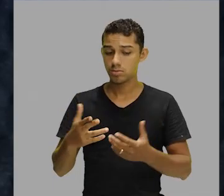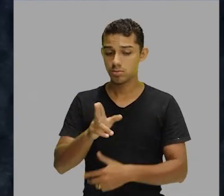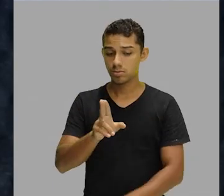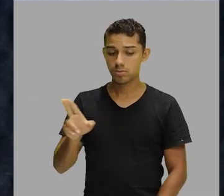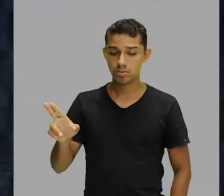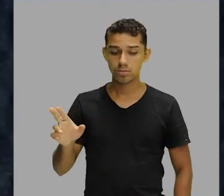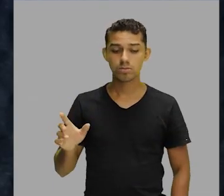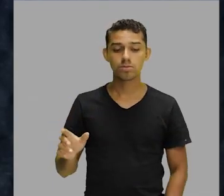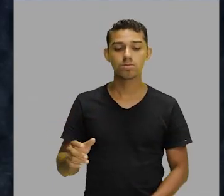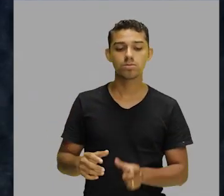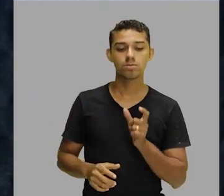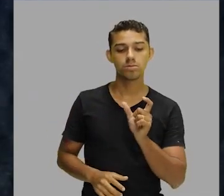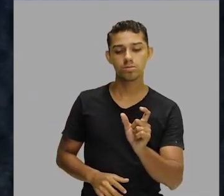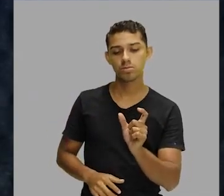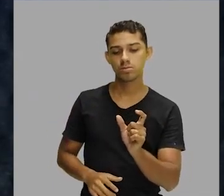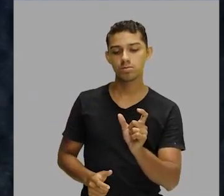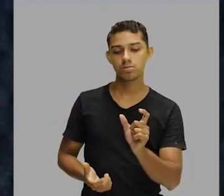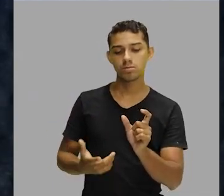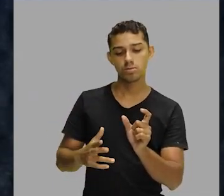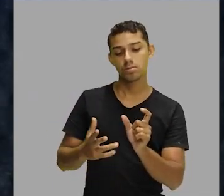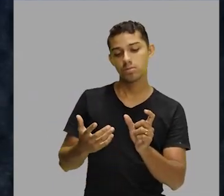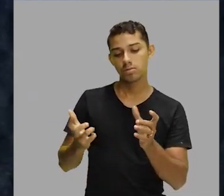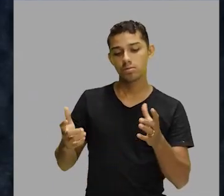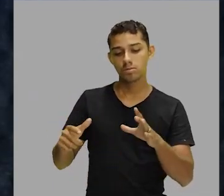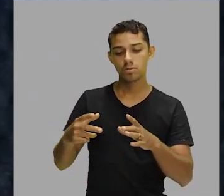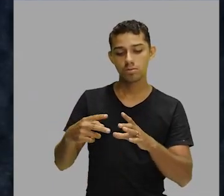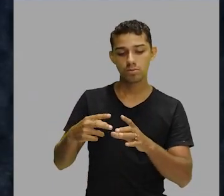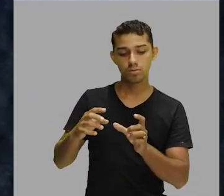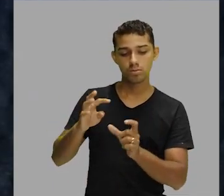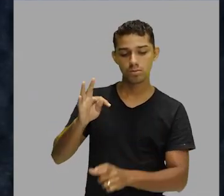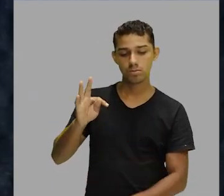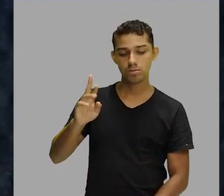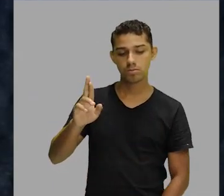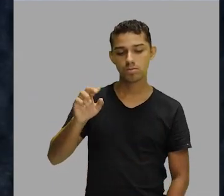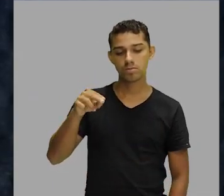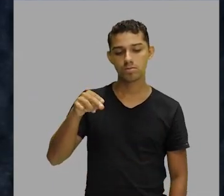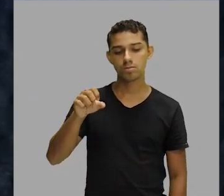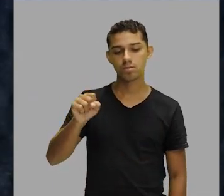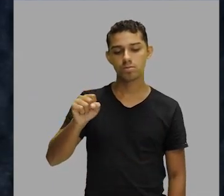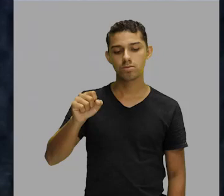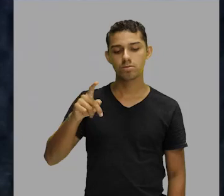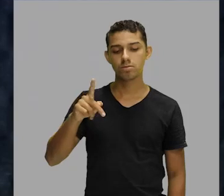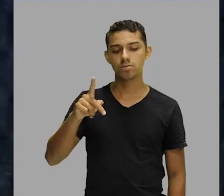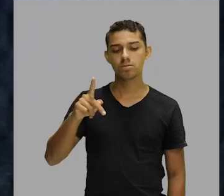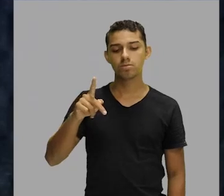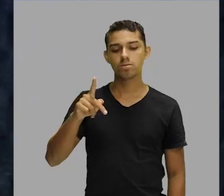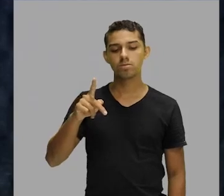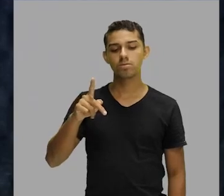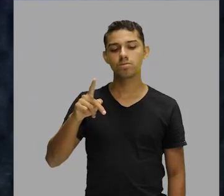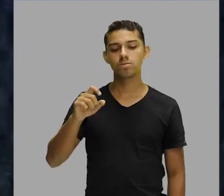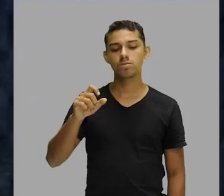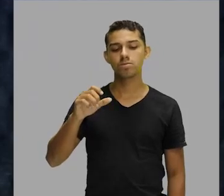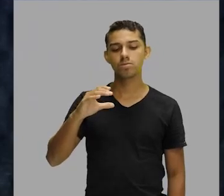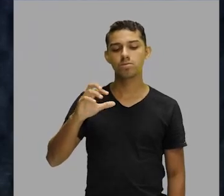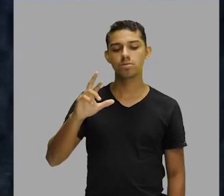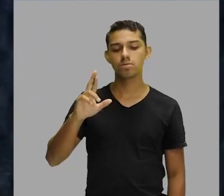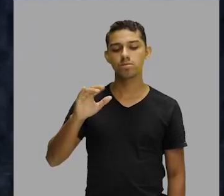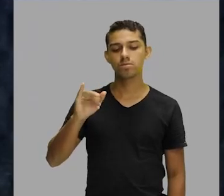chamada transcriptase reversa. Transcriptase reversa. O que ela faz?